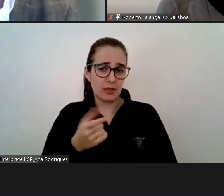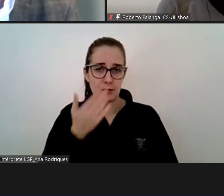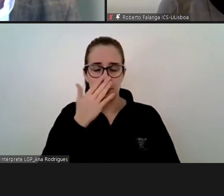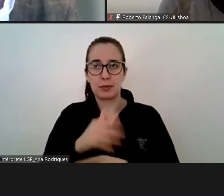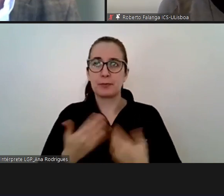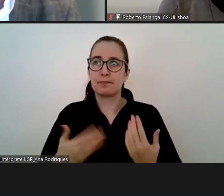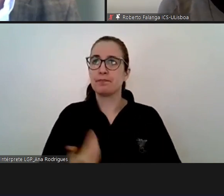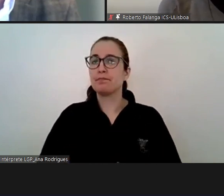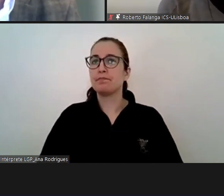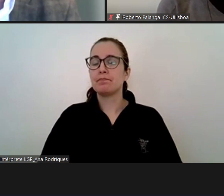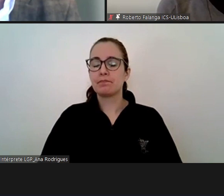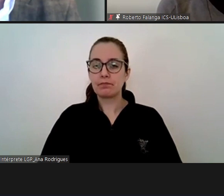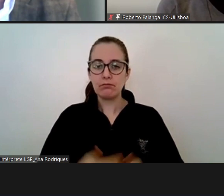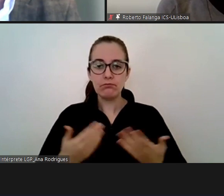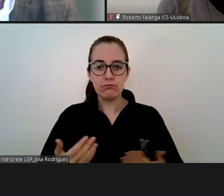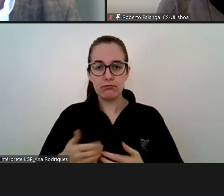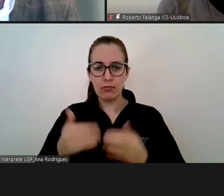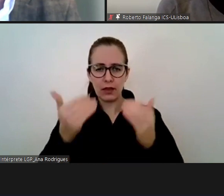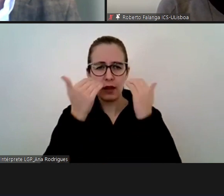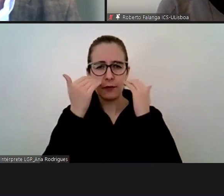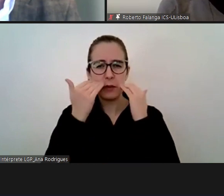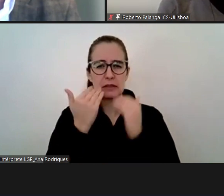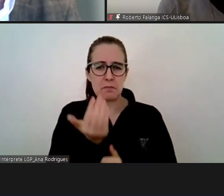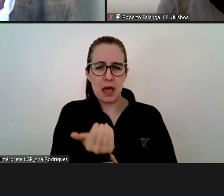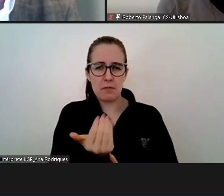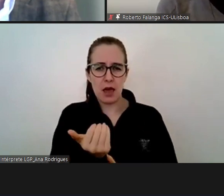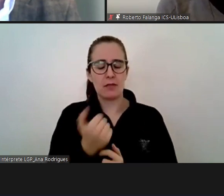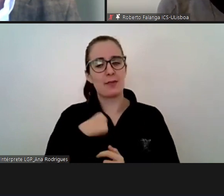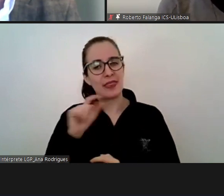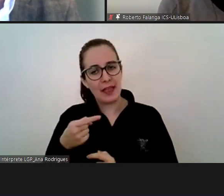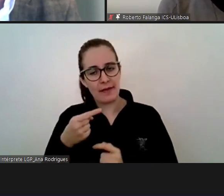contrariar as desinformações,